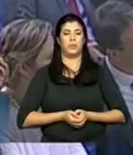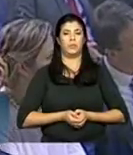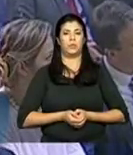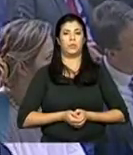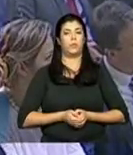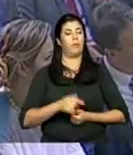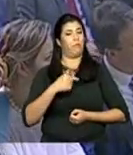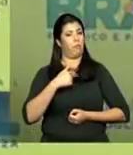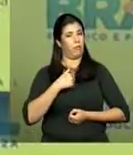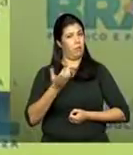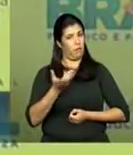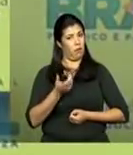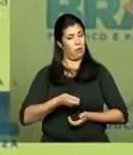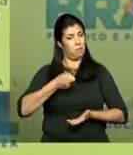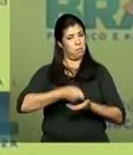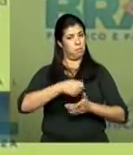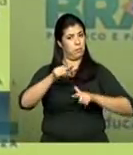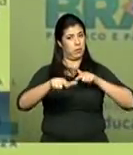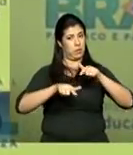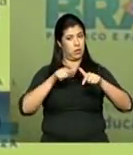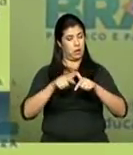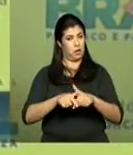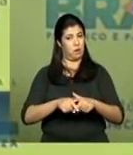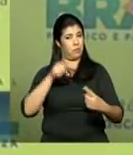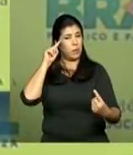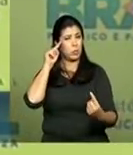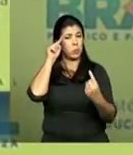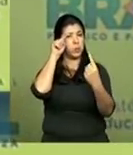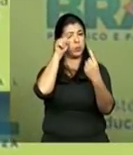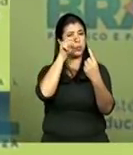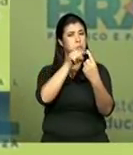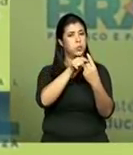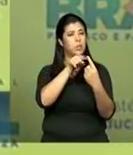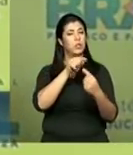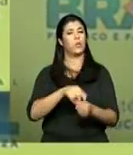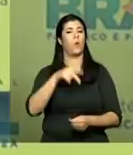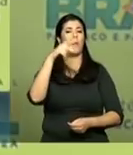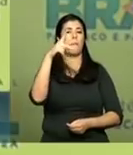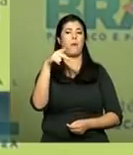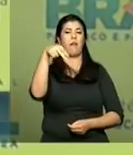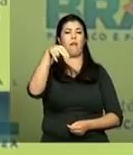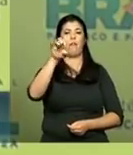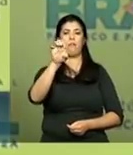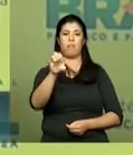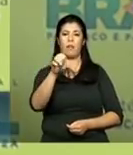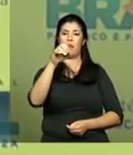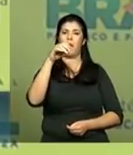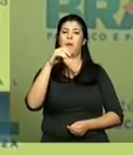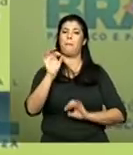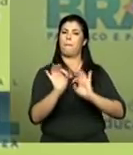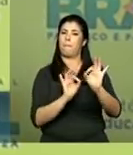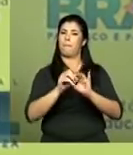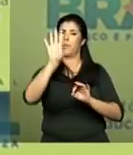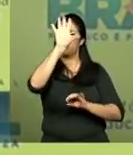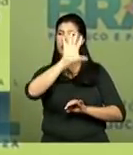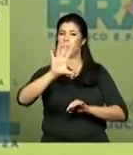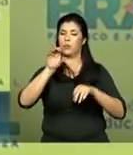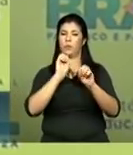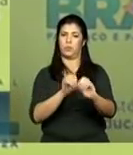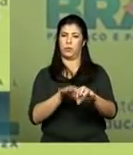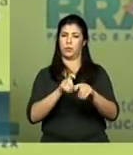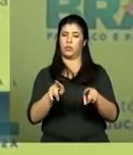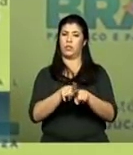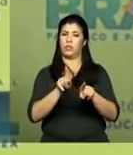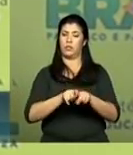Vou trabalhar para atingir as metas do Plano Nacional da Educação, que foi aprovado por unanimidade